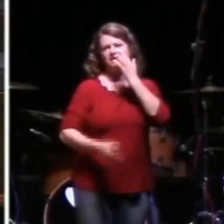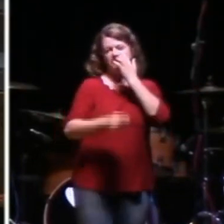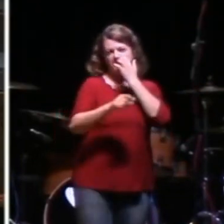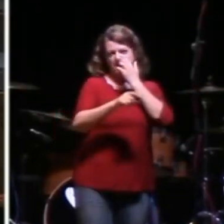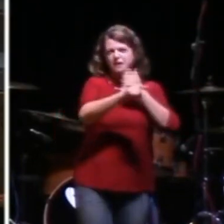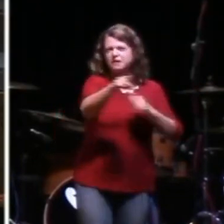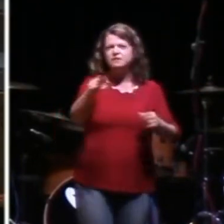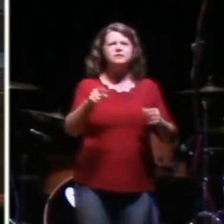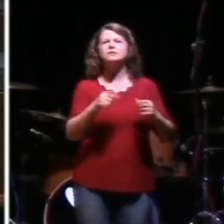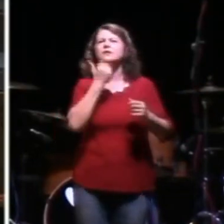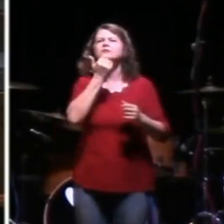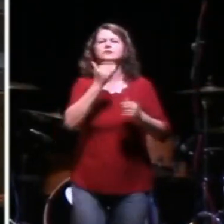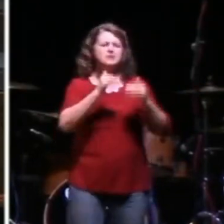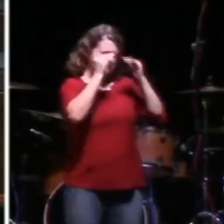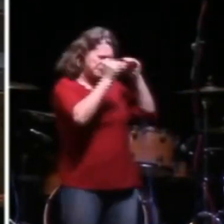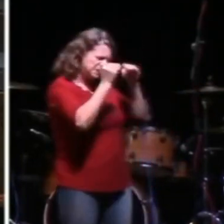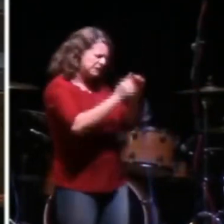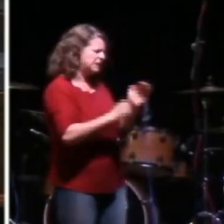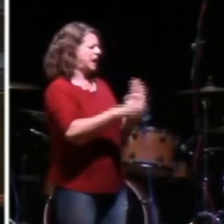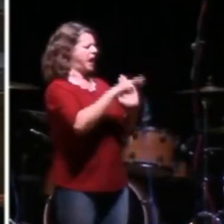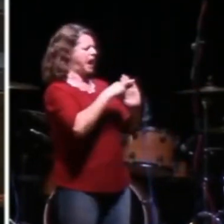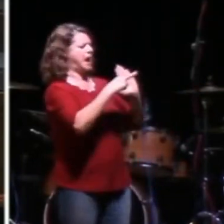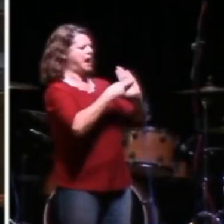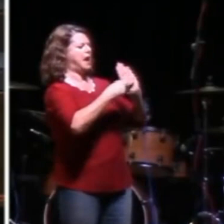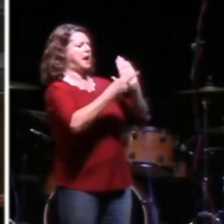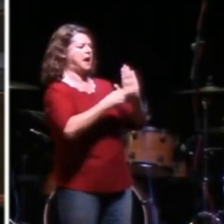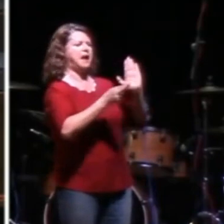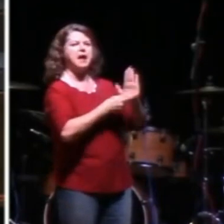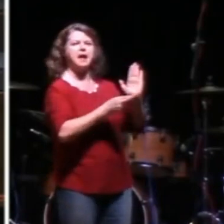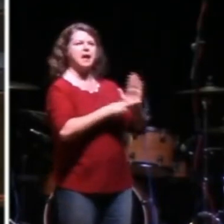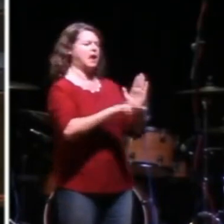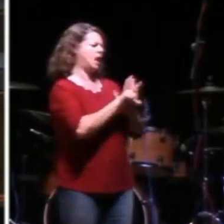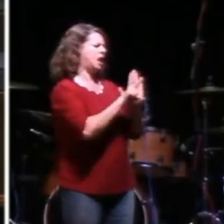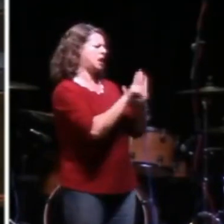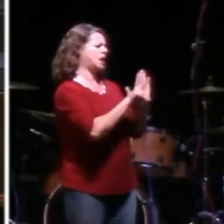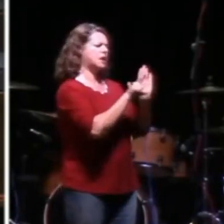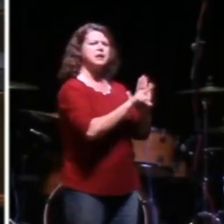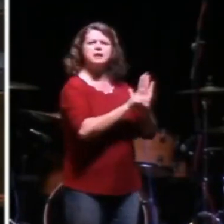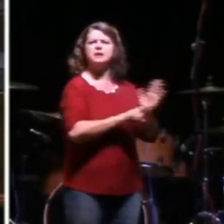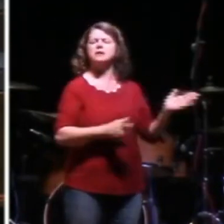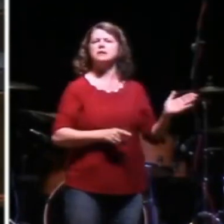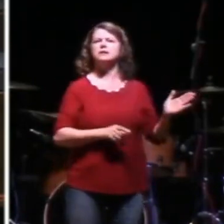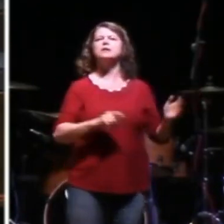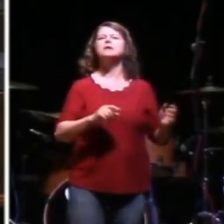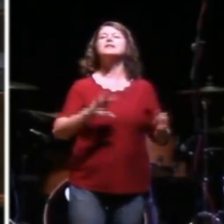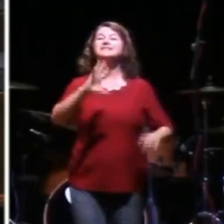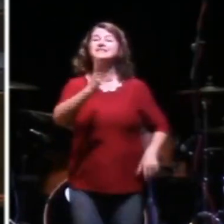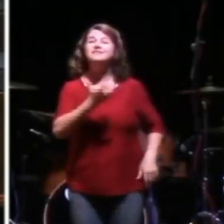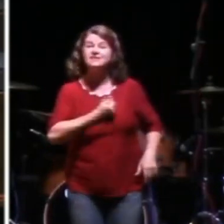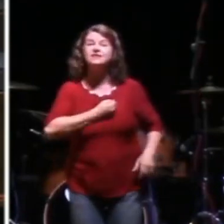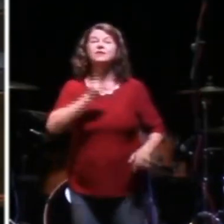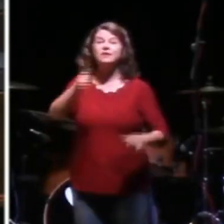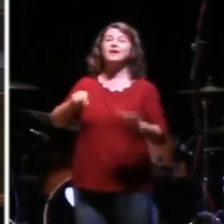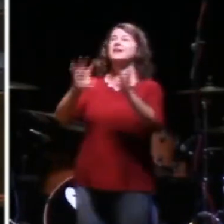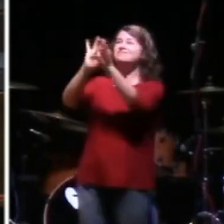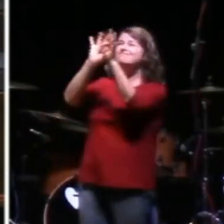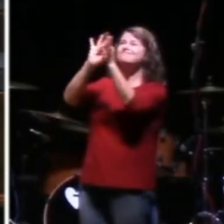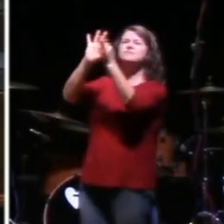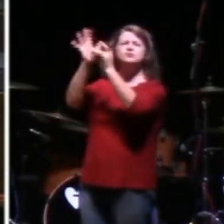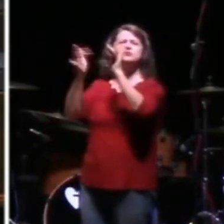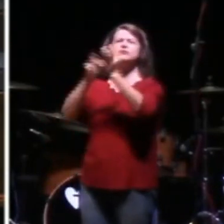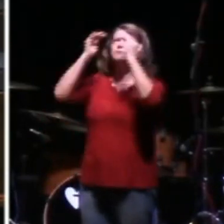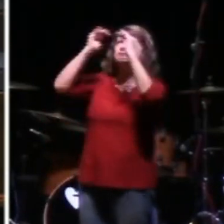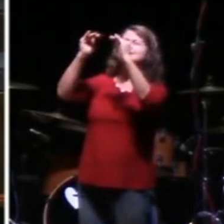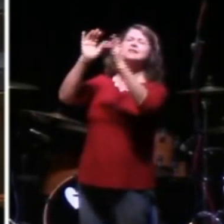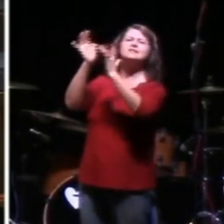amor não é você cumprir lei o que salva é você tem um pacto com jesus de nazaré ele é o cordeiro da